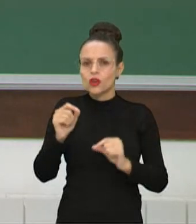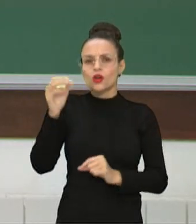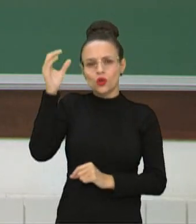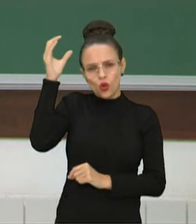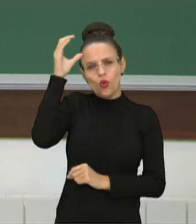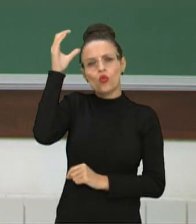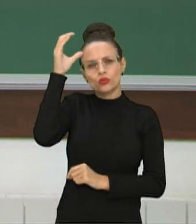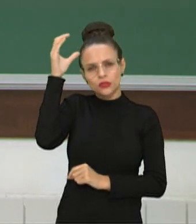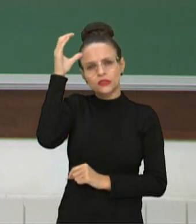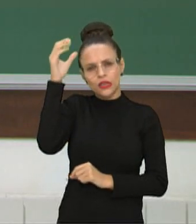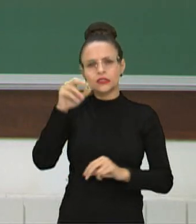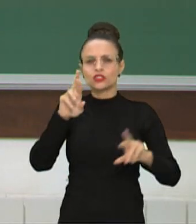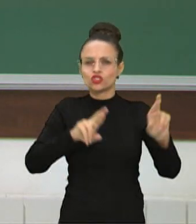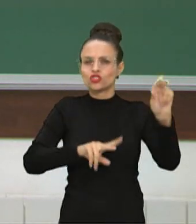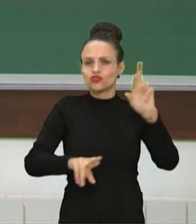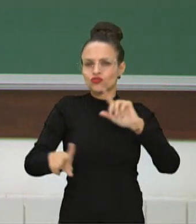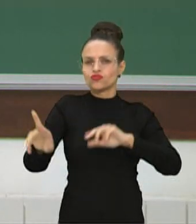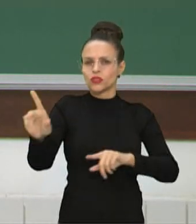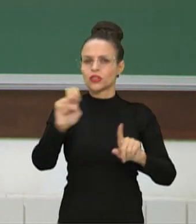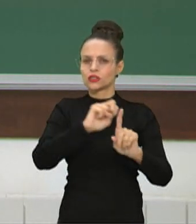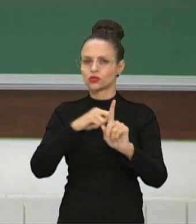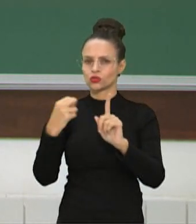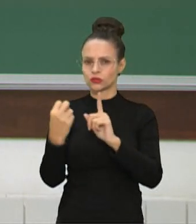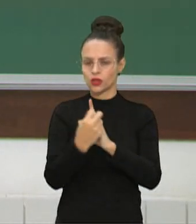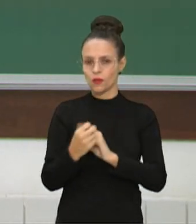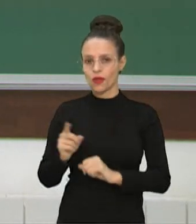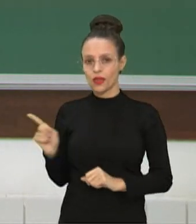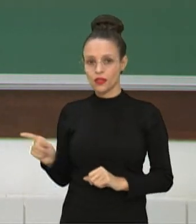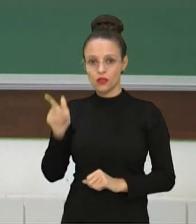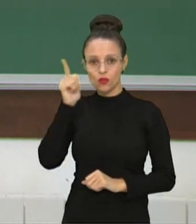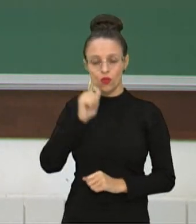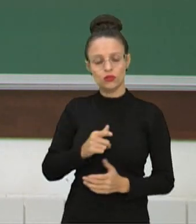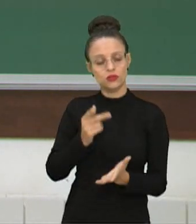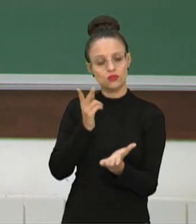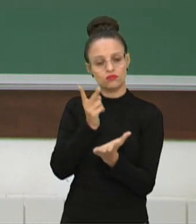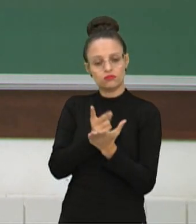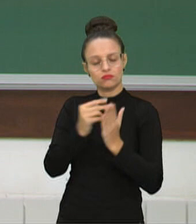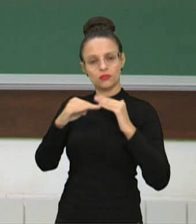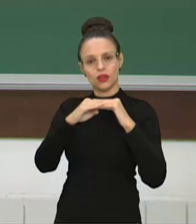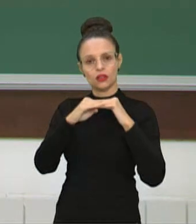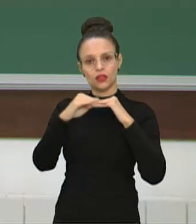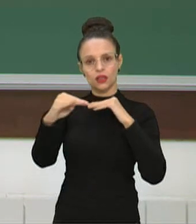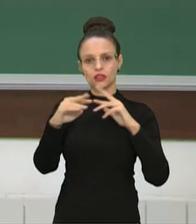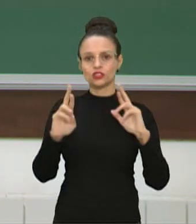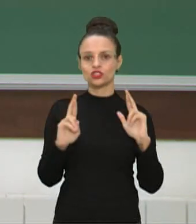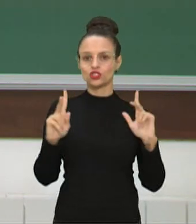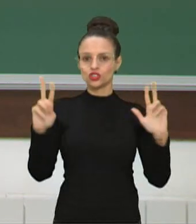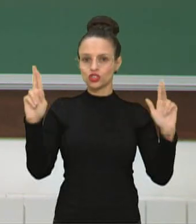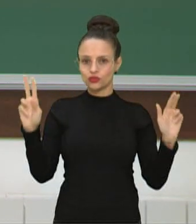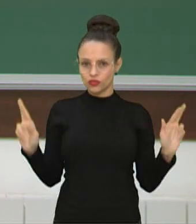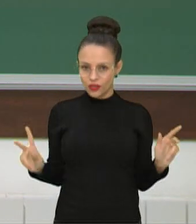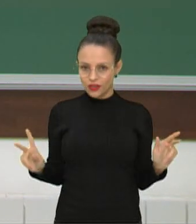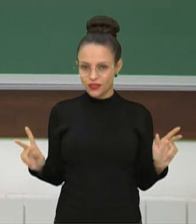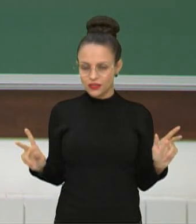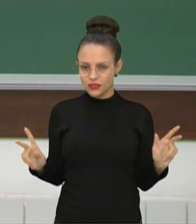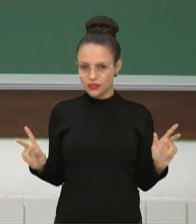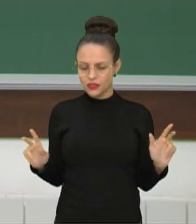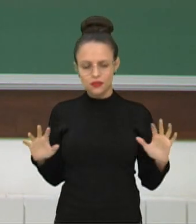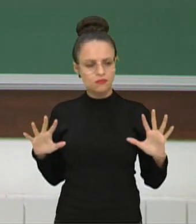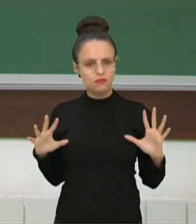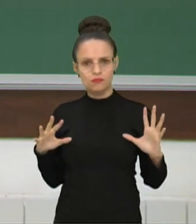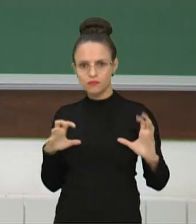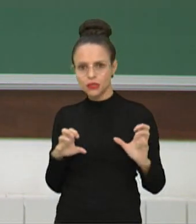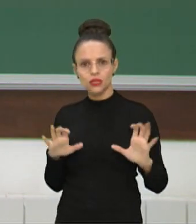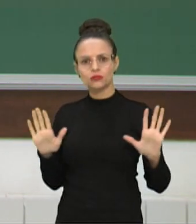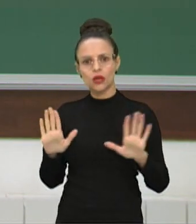consciente das diferenças sociais. Então, ele conseguiu manter as diferenças, em vez de brigando, ele conseguiu